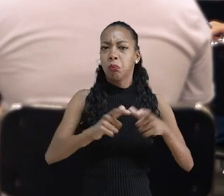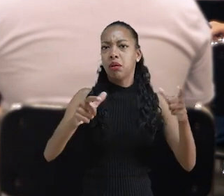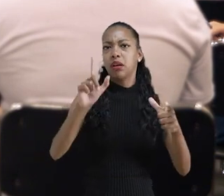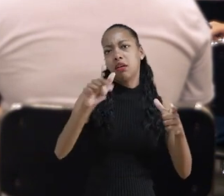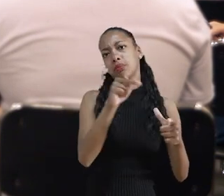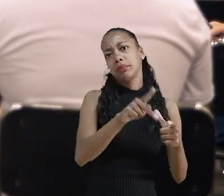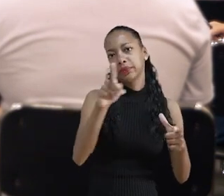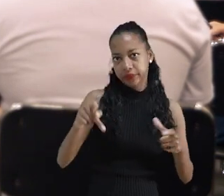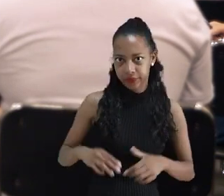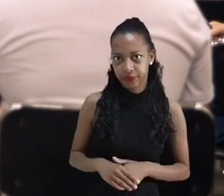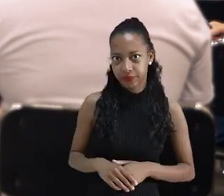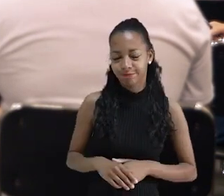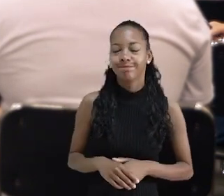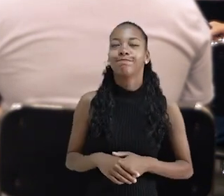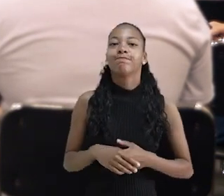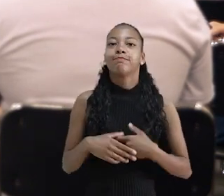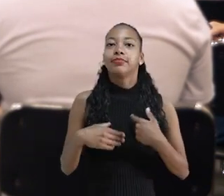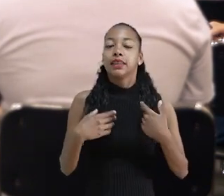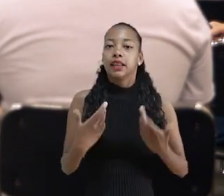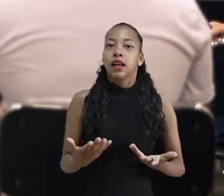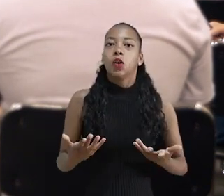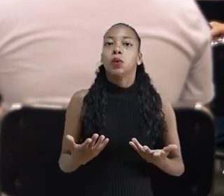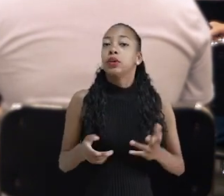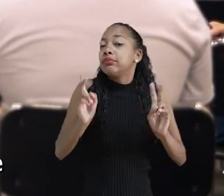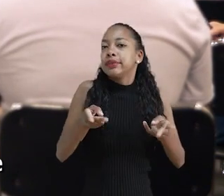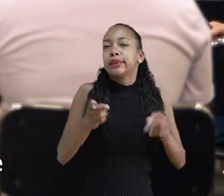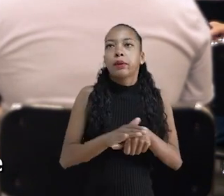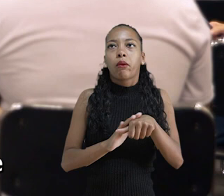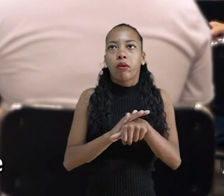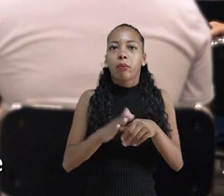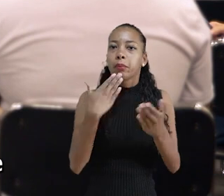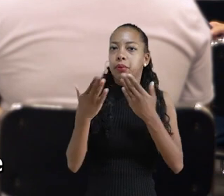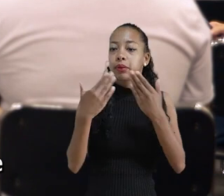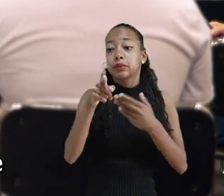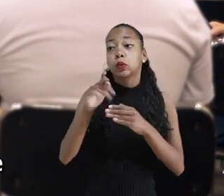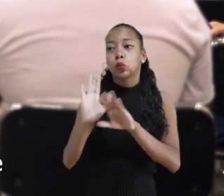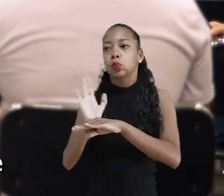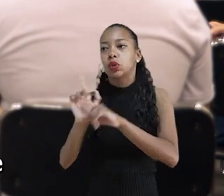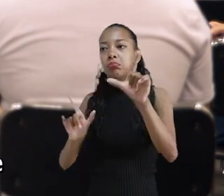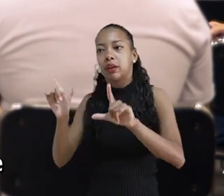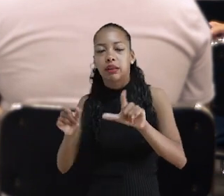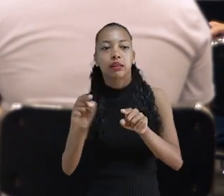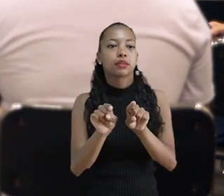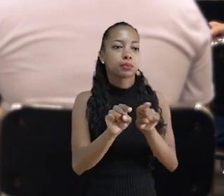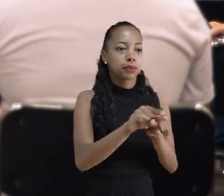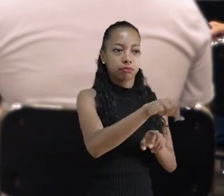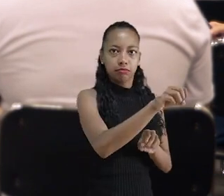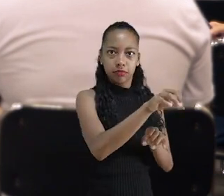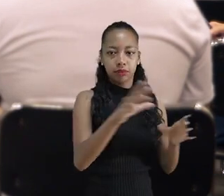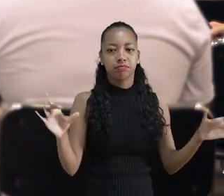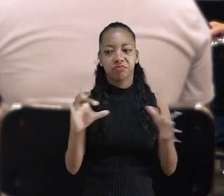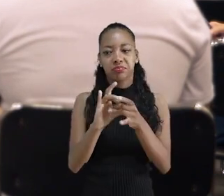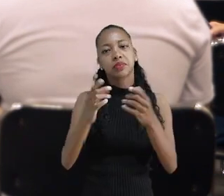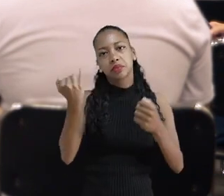compõe o coletivo é professor também e a gente sempre discutiu essa relação cinema educação mas sempre a partir de